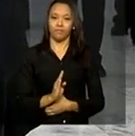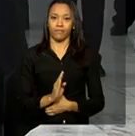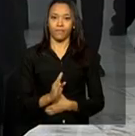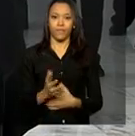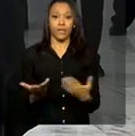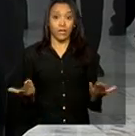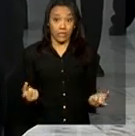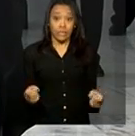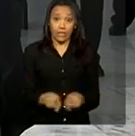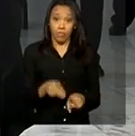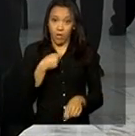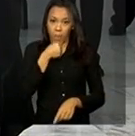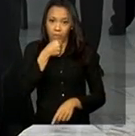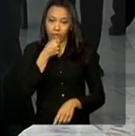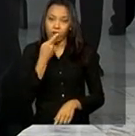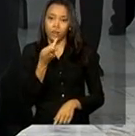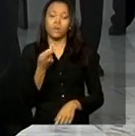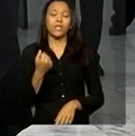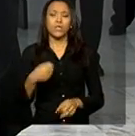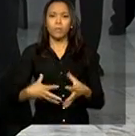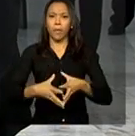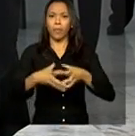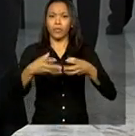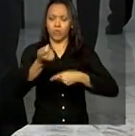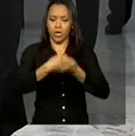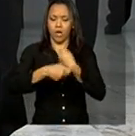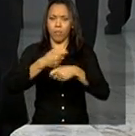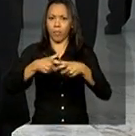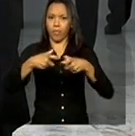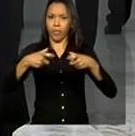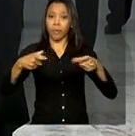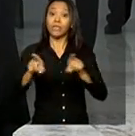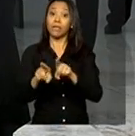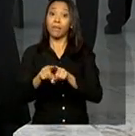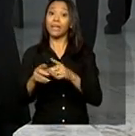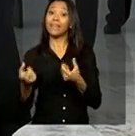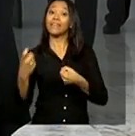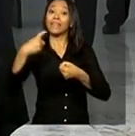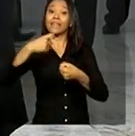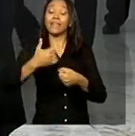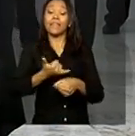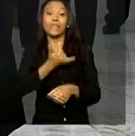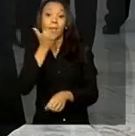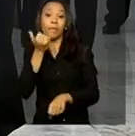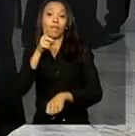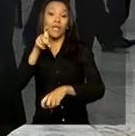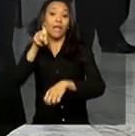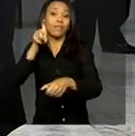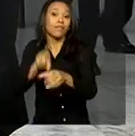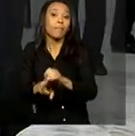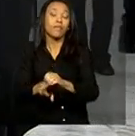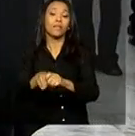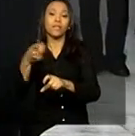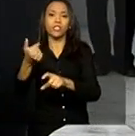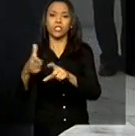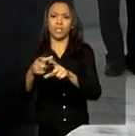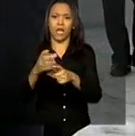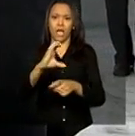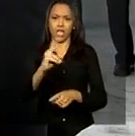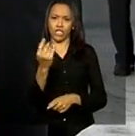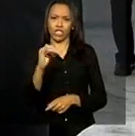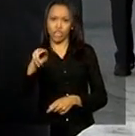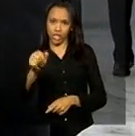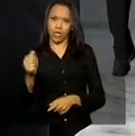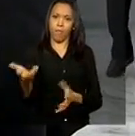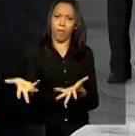E o crescimento econômico do Brasil é muito dependente de um crescimento chinês, né? Quanto mais próspera for a China,